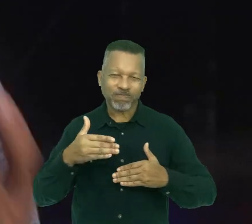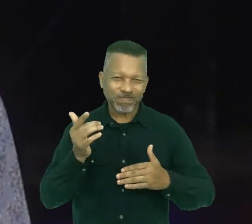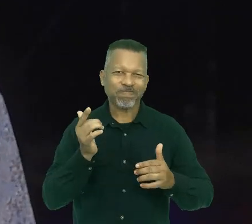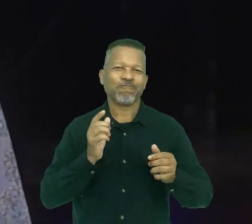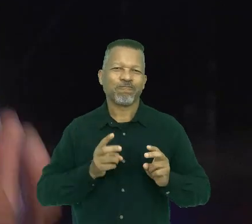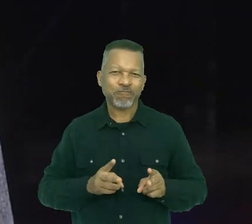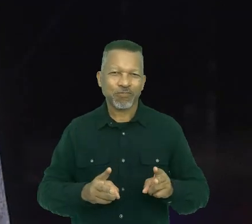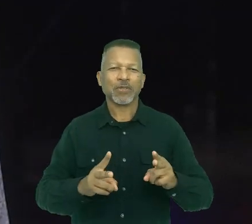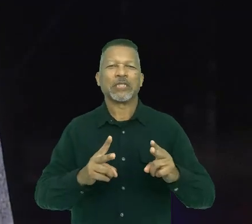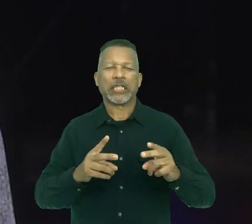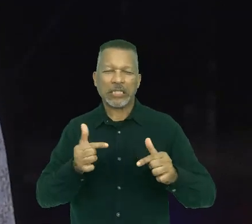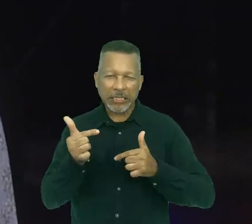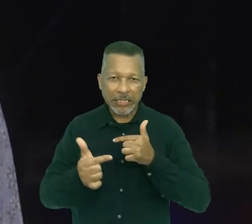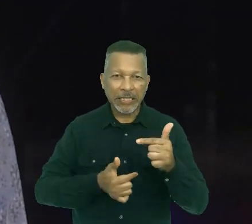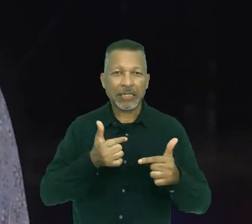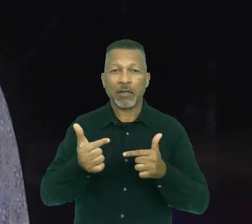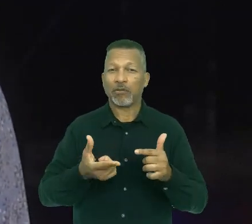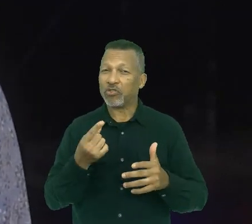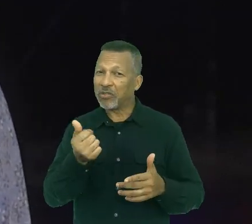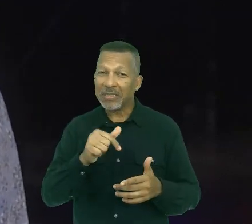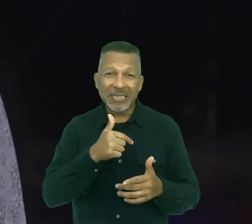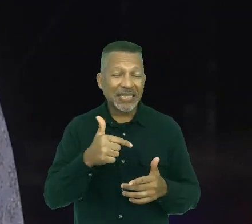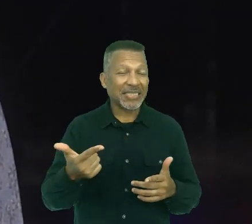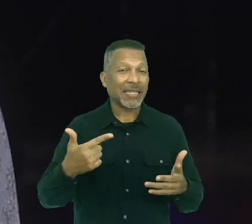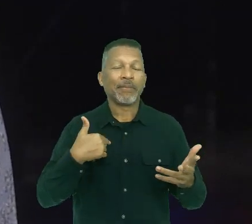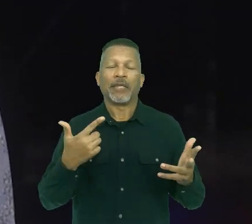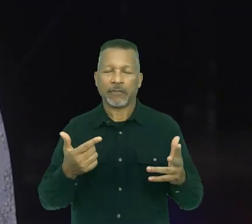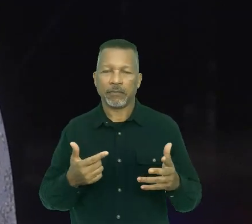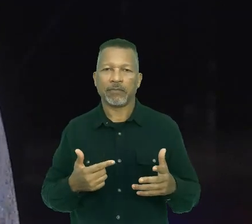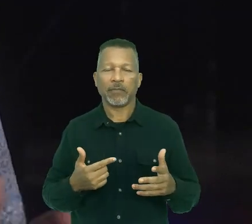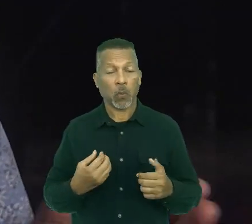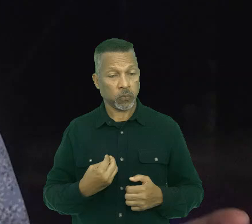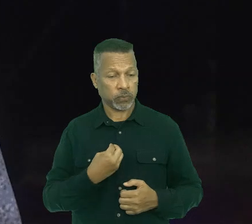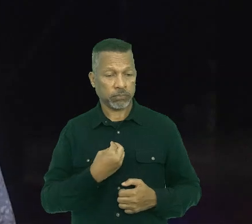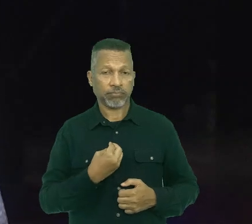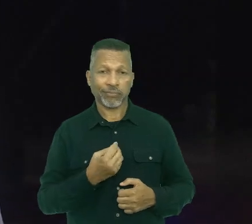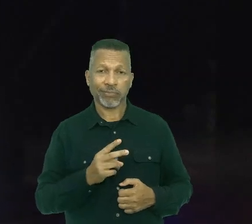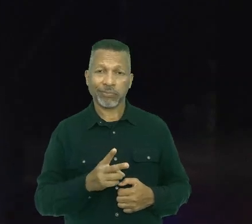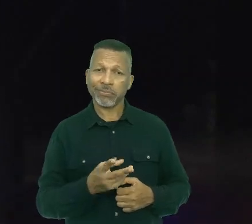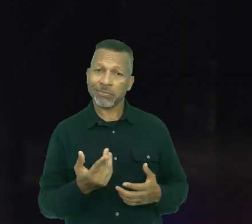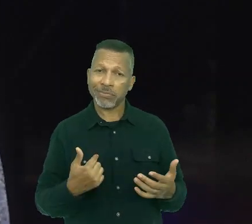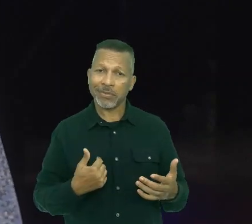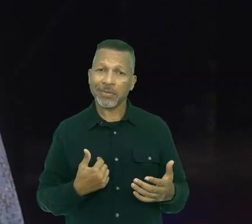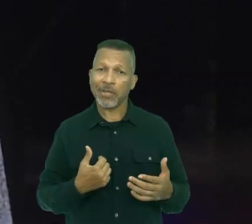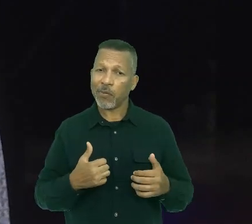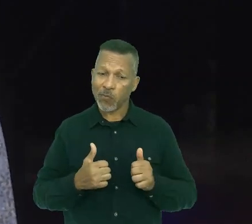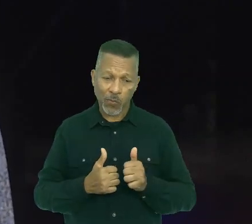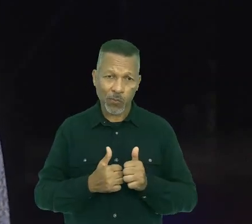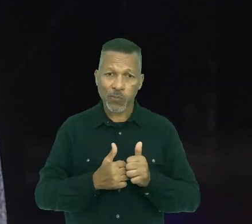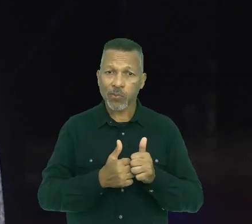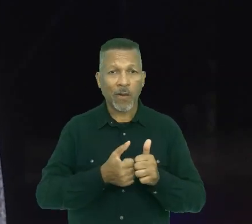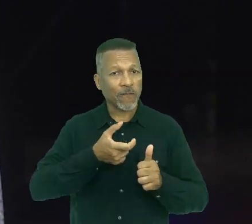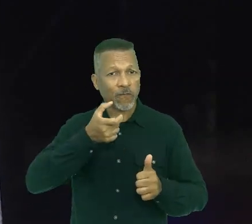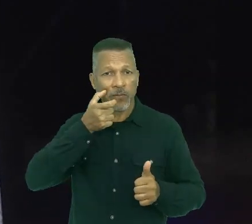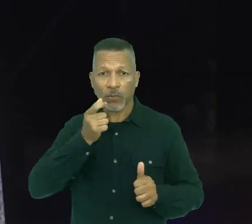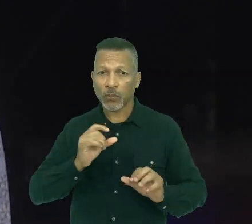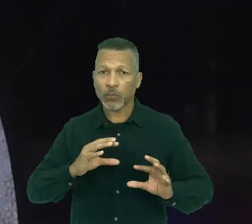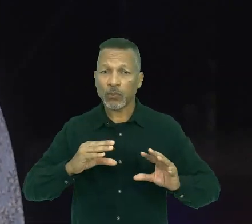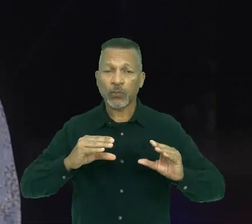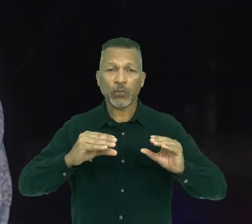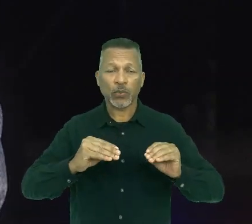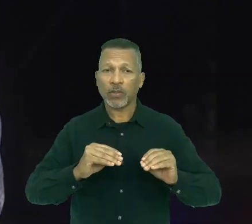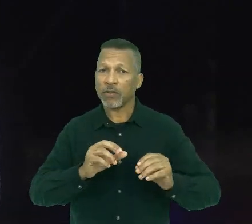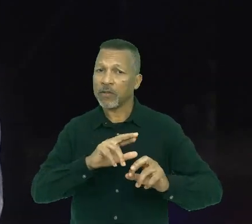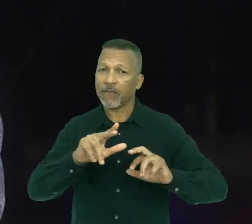sem dinheiro, sem recurso. Mas eu sobrevivi e acompanhei isso tudo nessa loucura, então muita